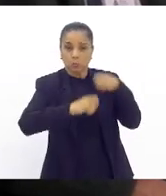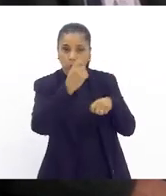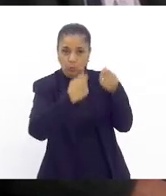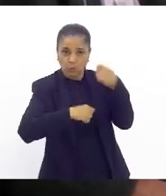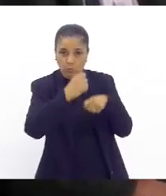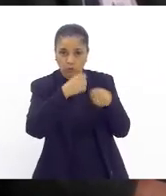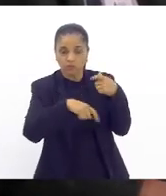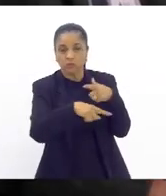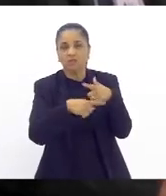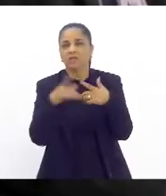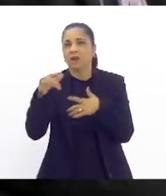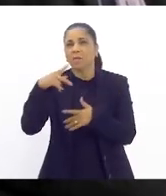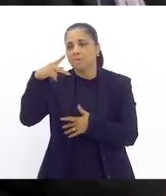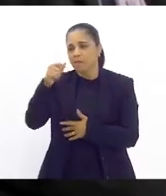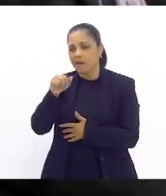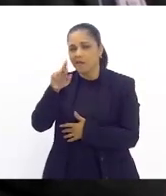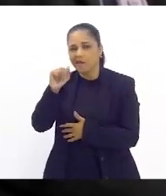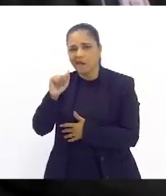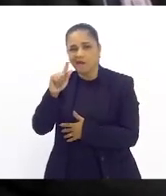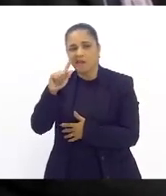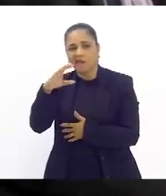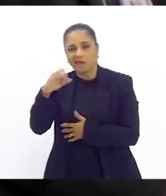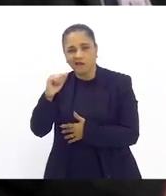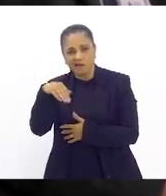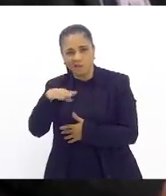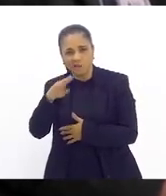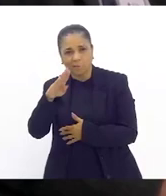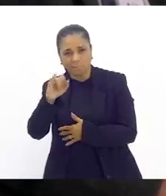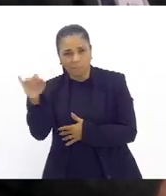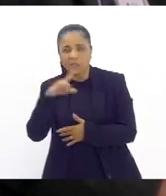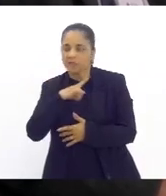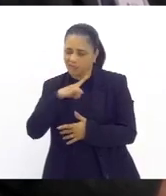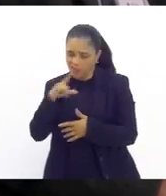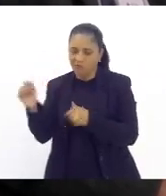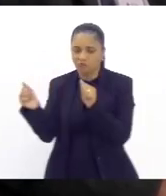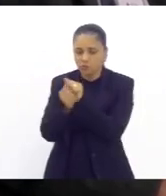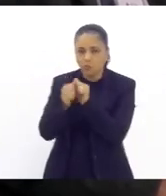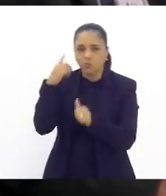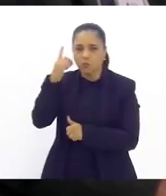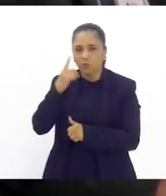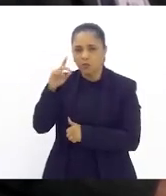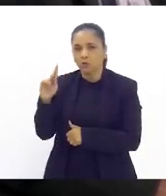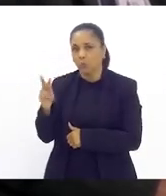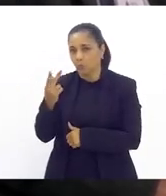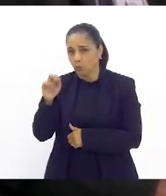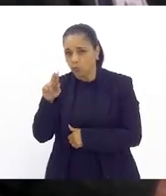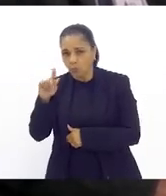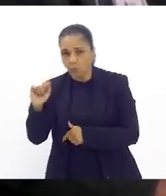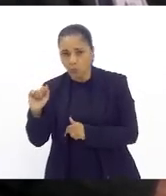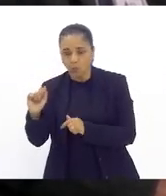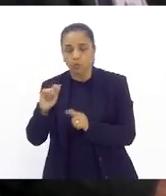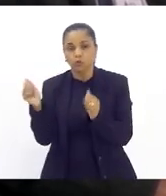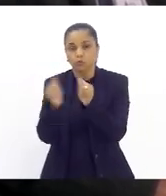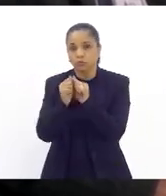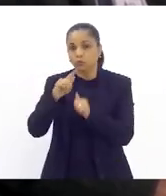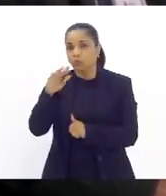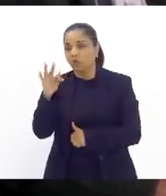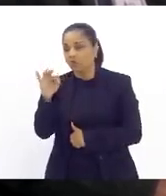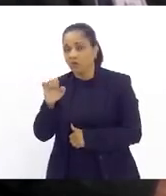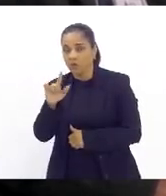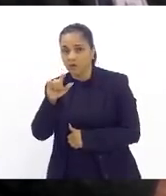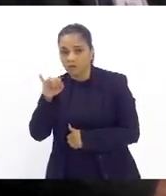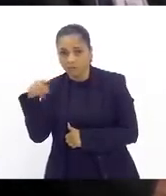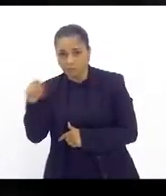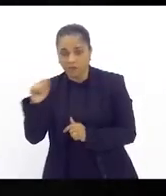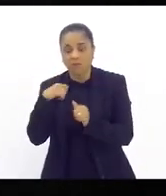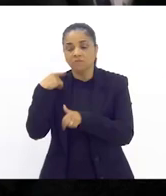um Distrito Industrial não é isso Andrezinho então o deputado Hugo Leal teve lá tratando com a gente junto com o Felipe é de uma demanda para lá